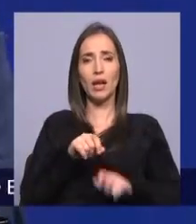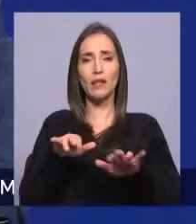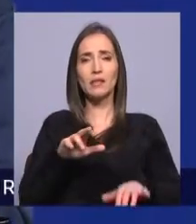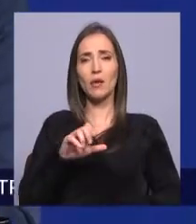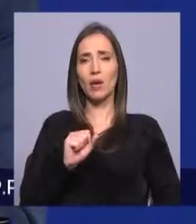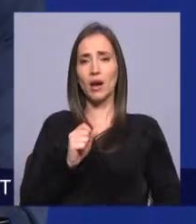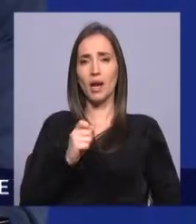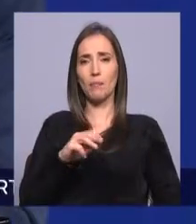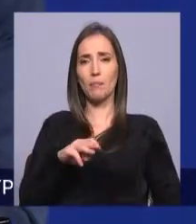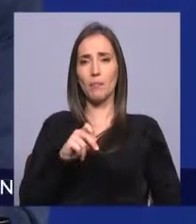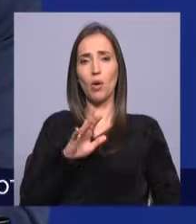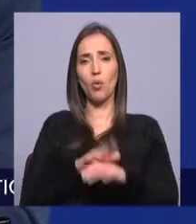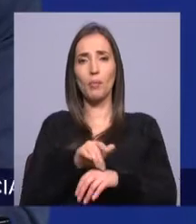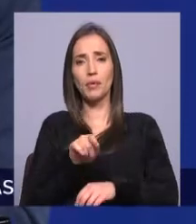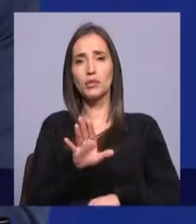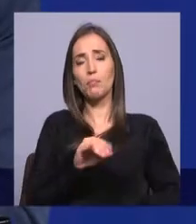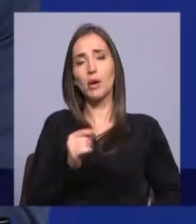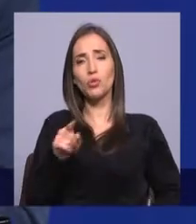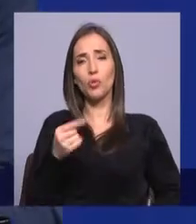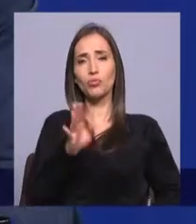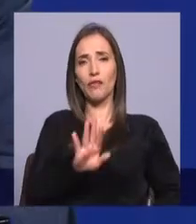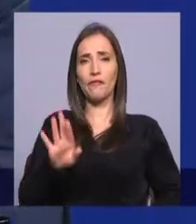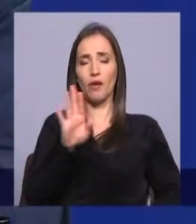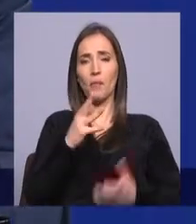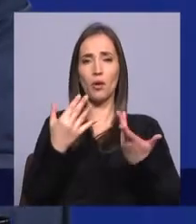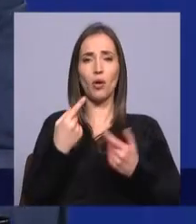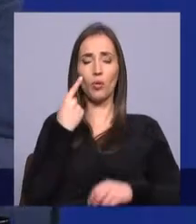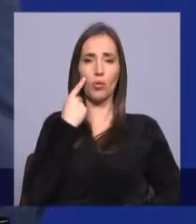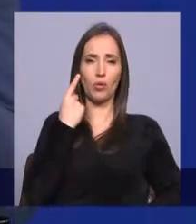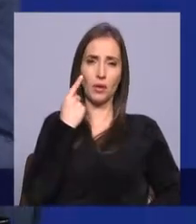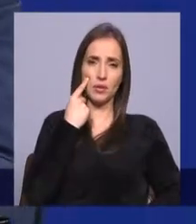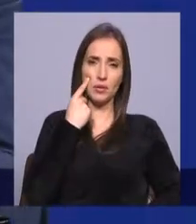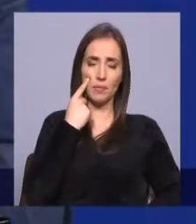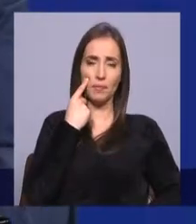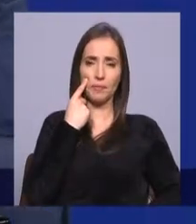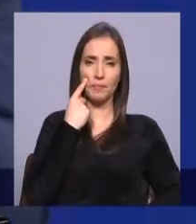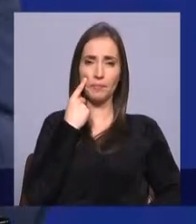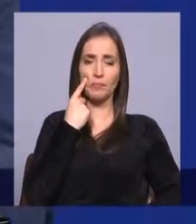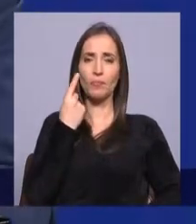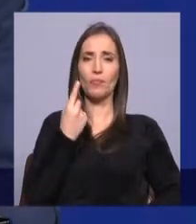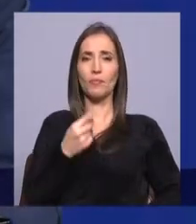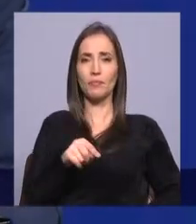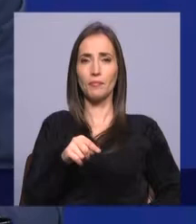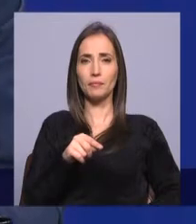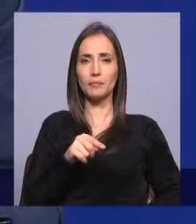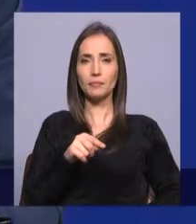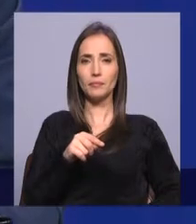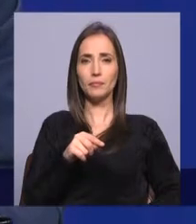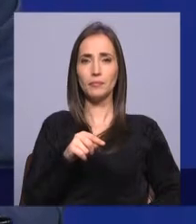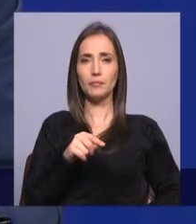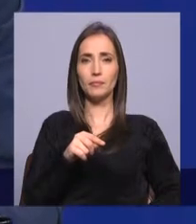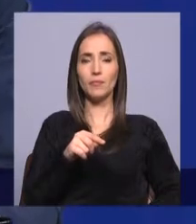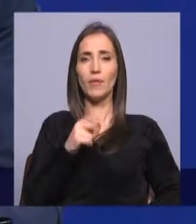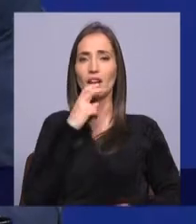E, portanto, é mais uma maneira que os astrónomos agora conhecem de termos produção da mais potente energia